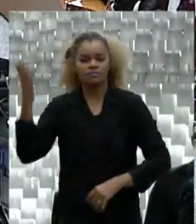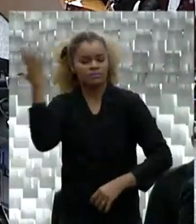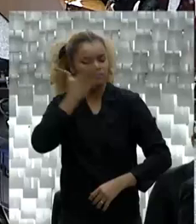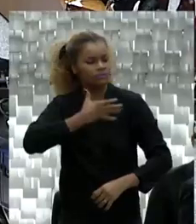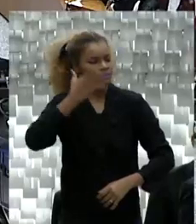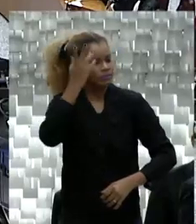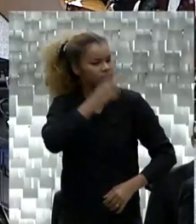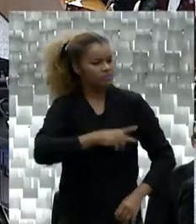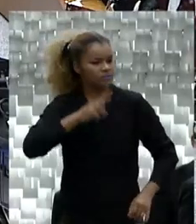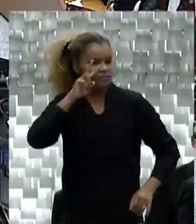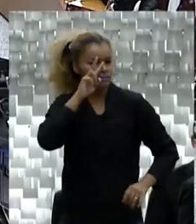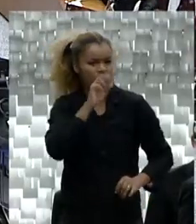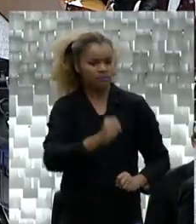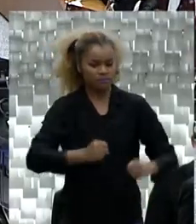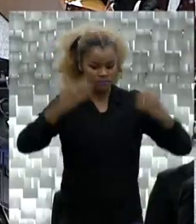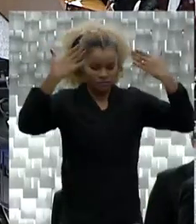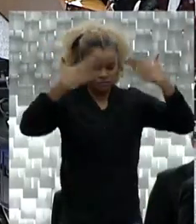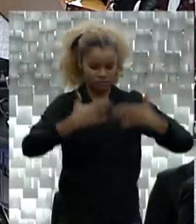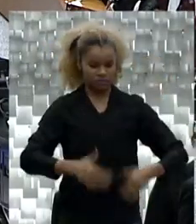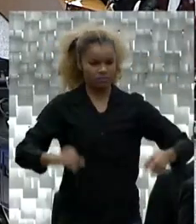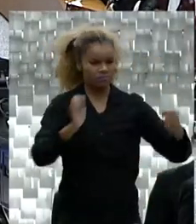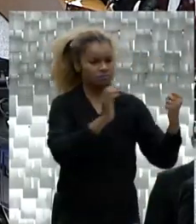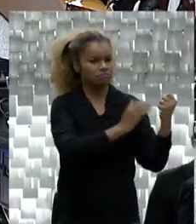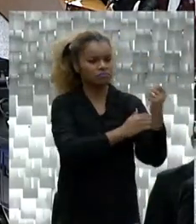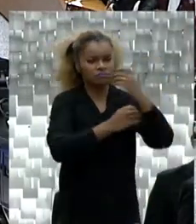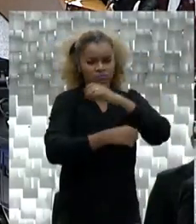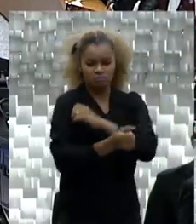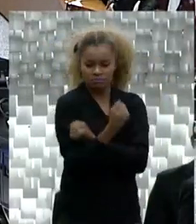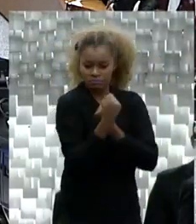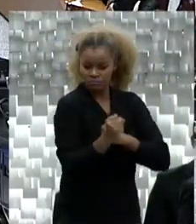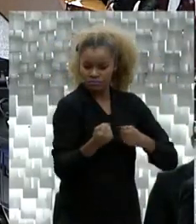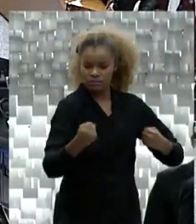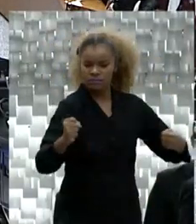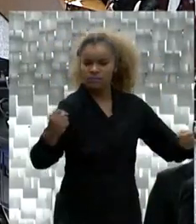natureza, és belo, és forte, impávido,